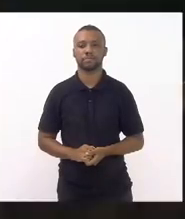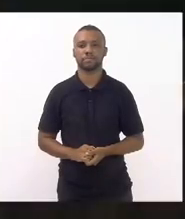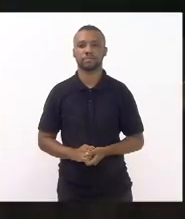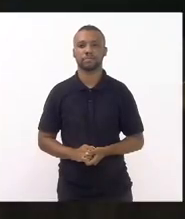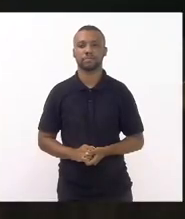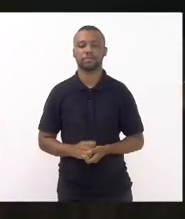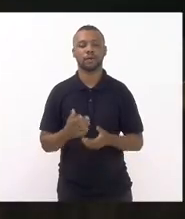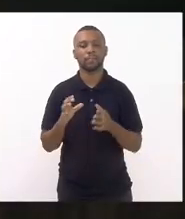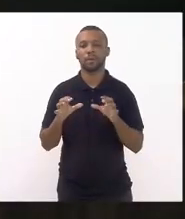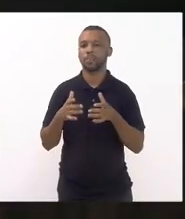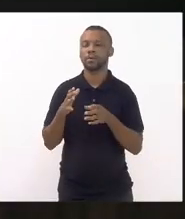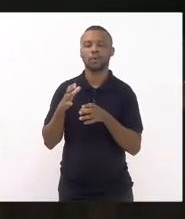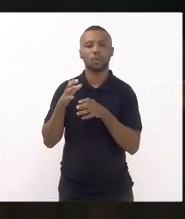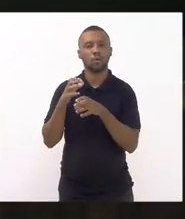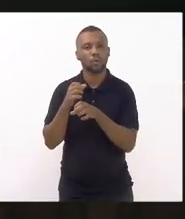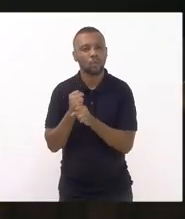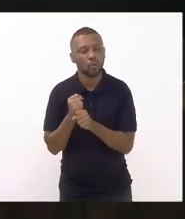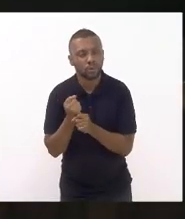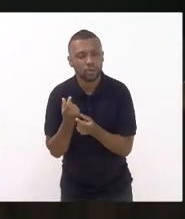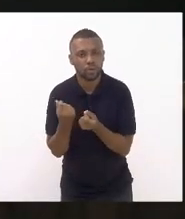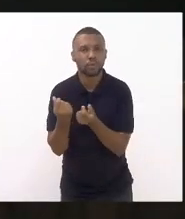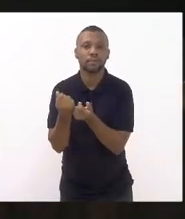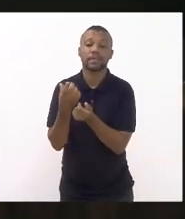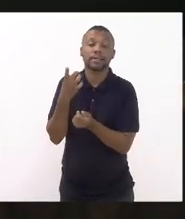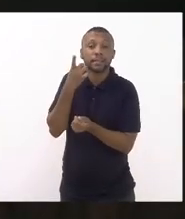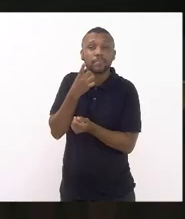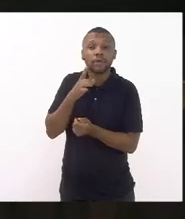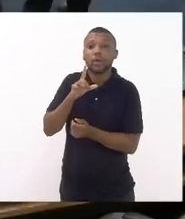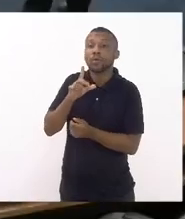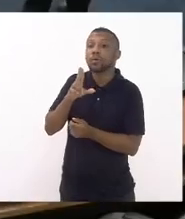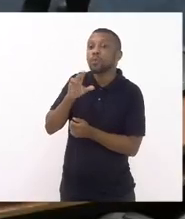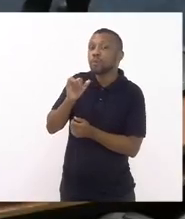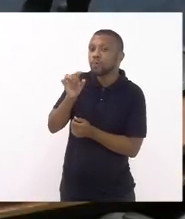Pela Comissão de Orçamento, deputado Luiz Paulo.